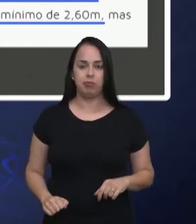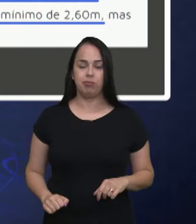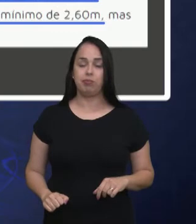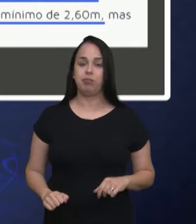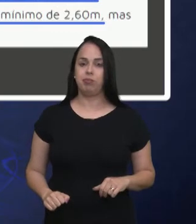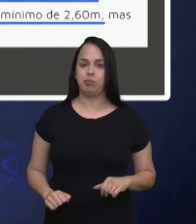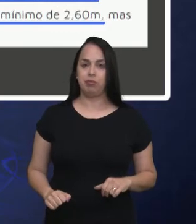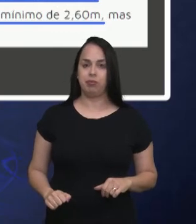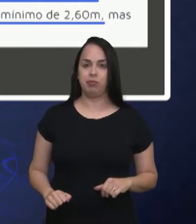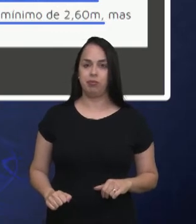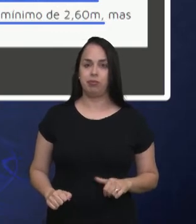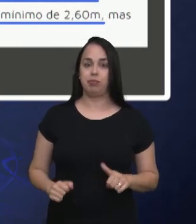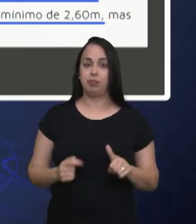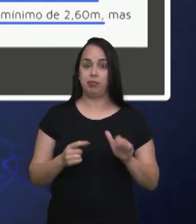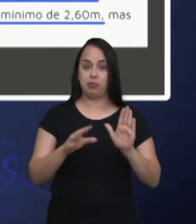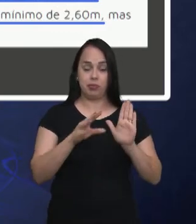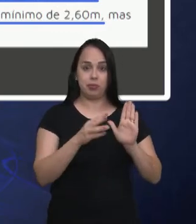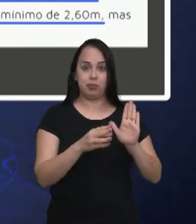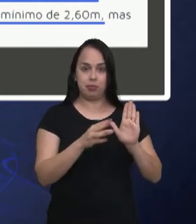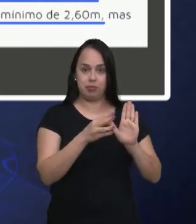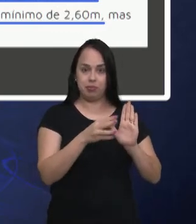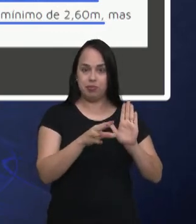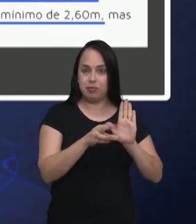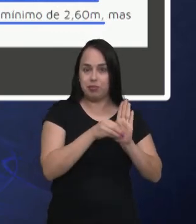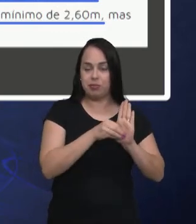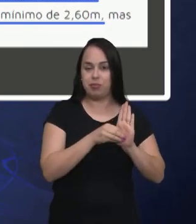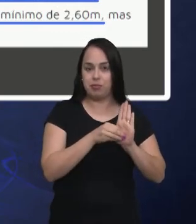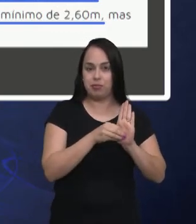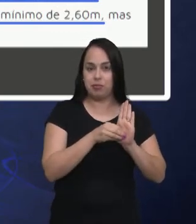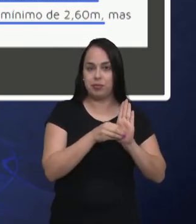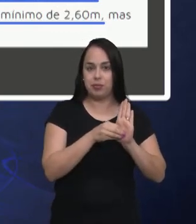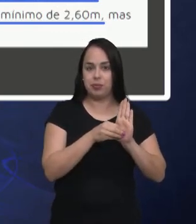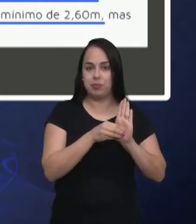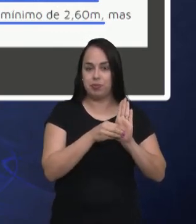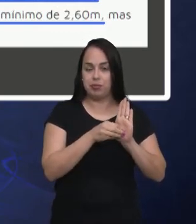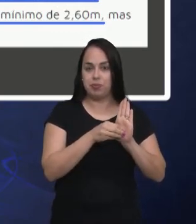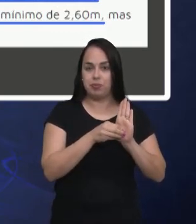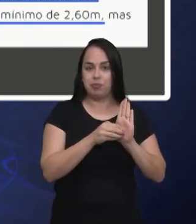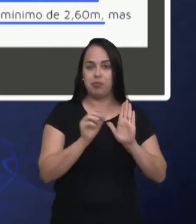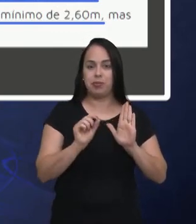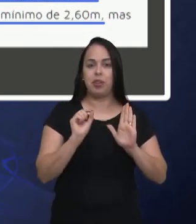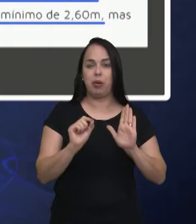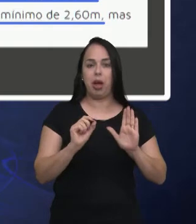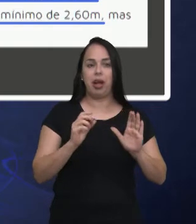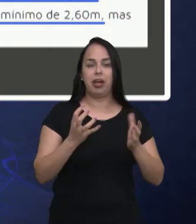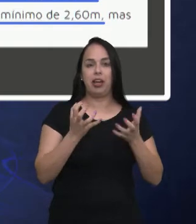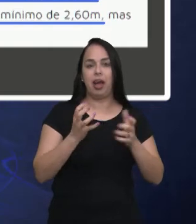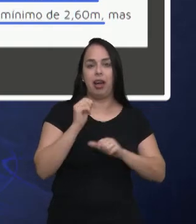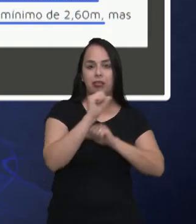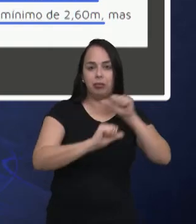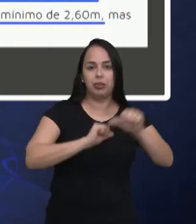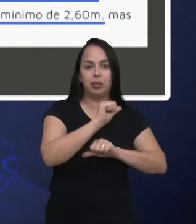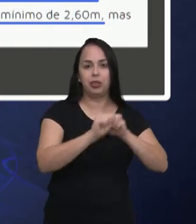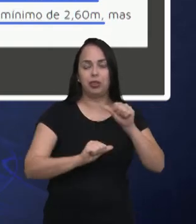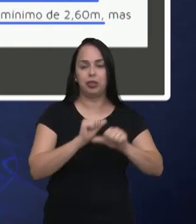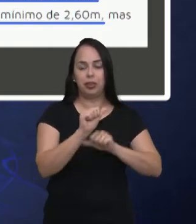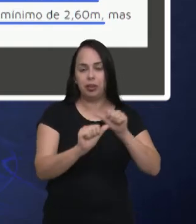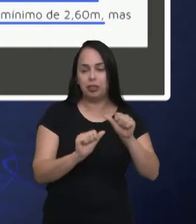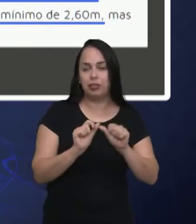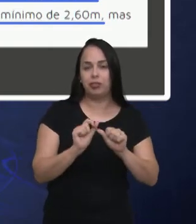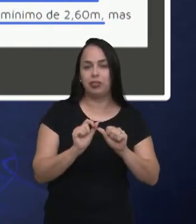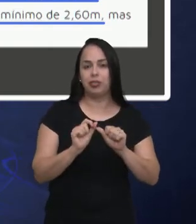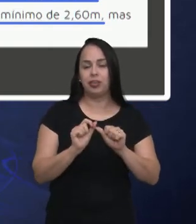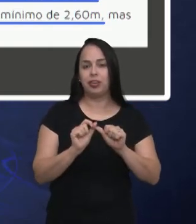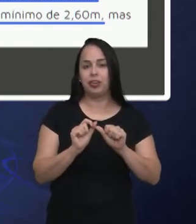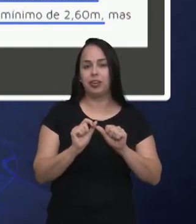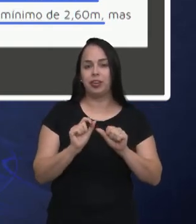Uma das emendas rejeitadas da vereadora Amélia visa alterar o trecho do projeto que é